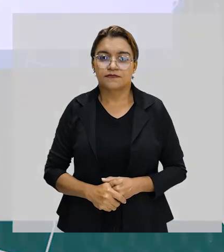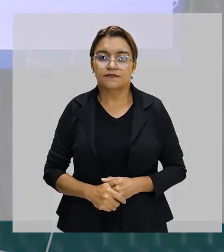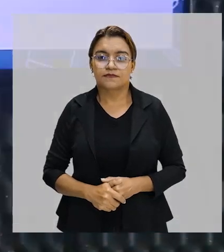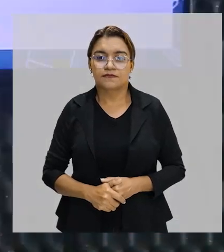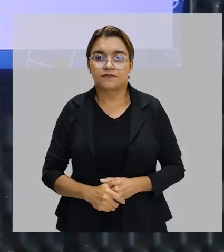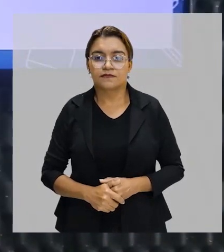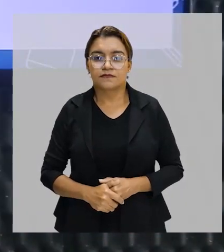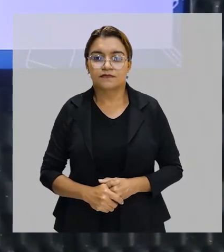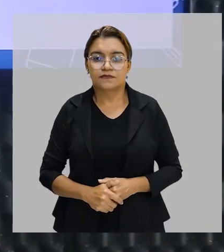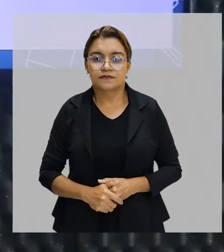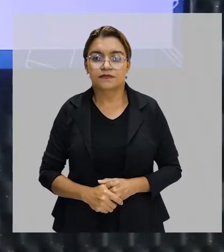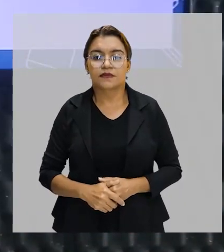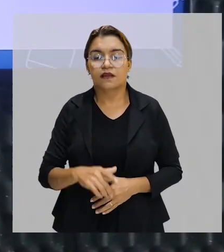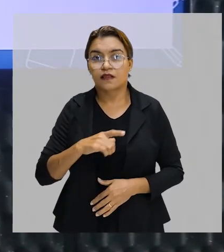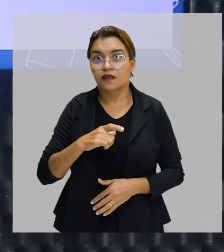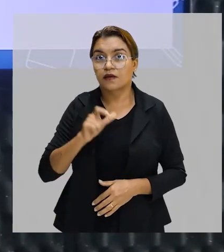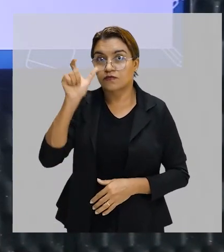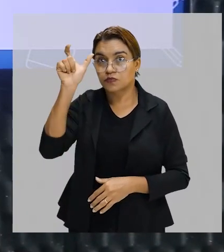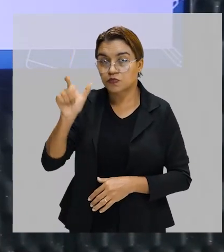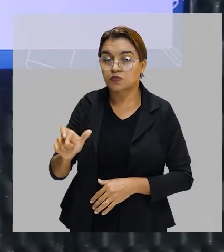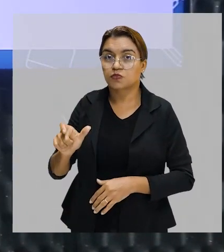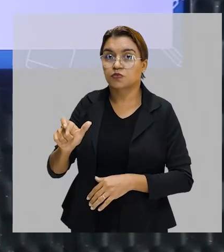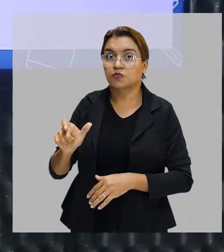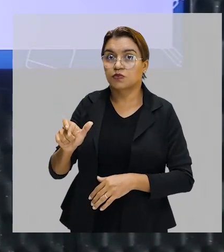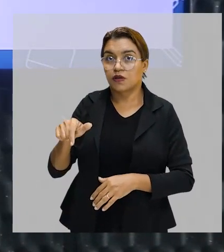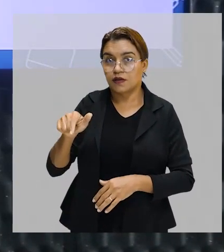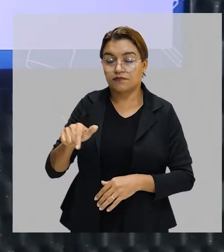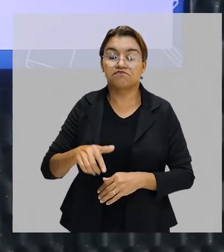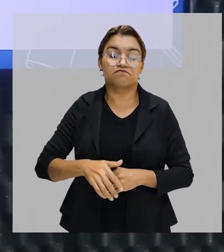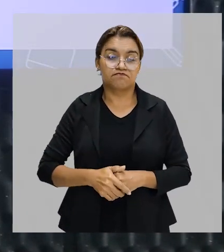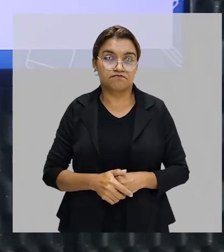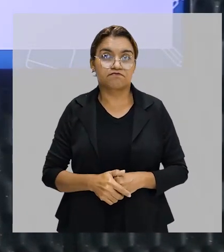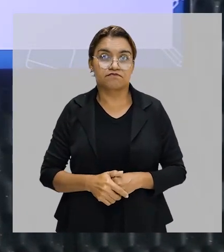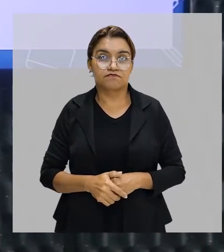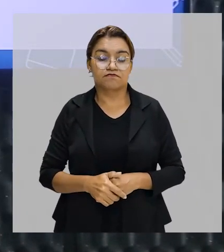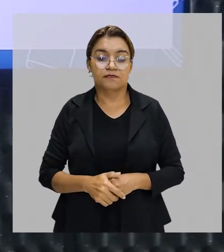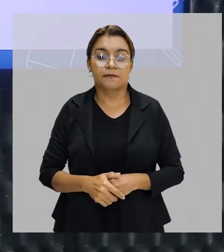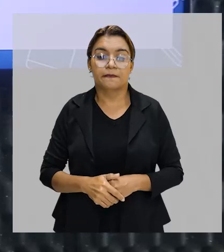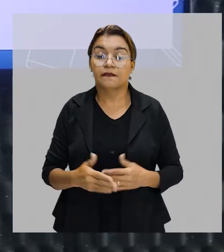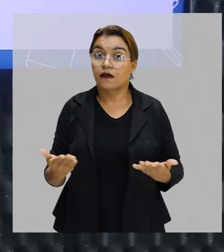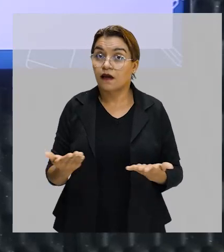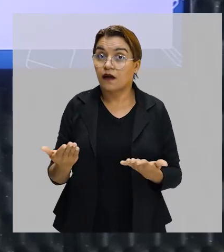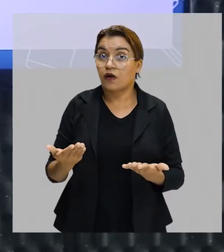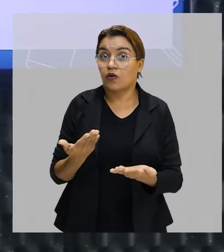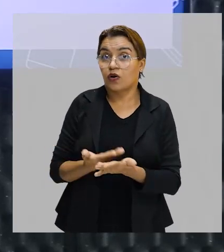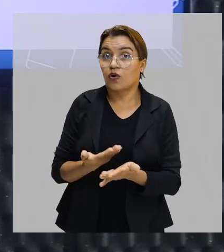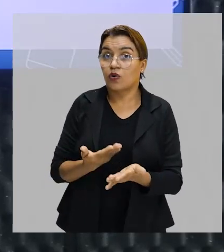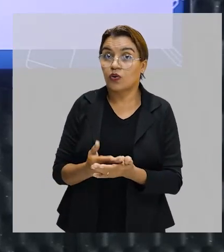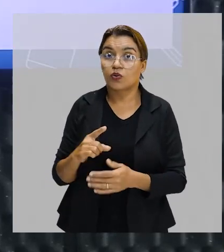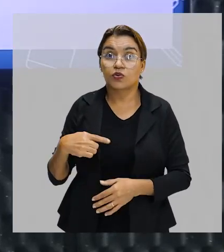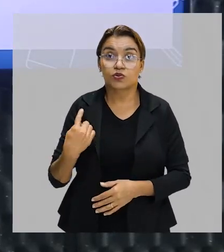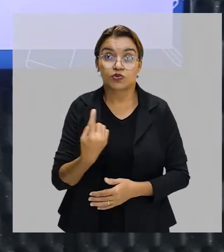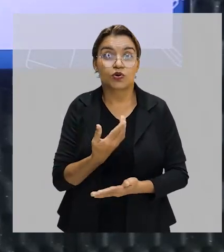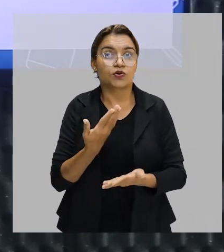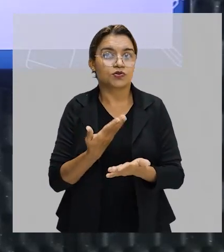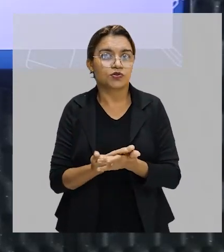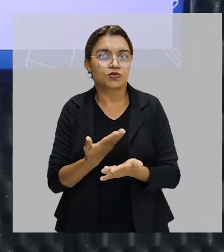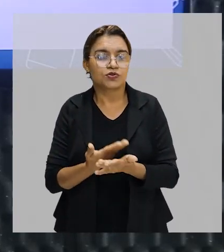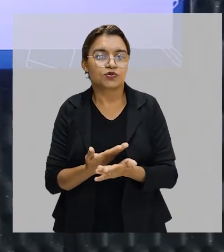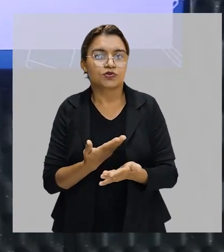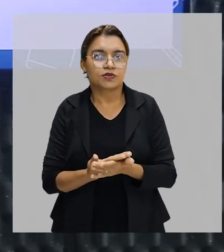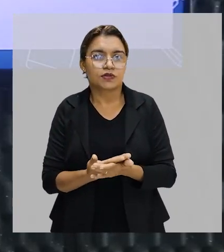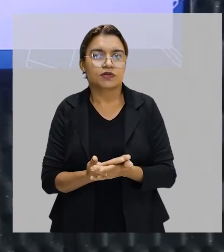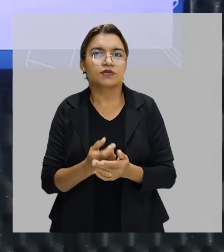Então, Monteiro Lobato aí como grande contribuinte. Bom, na aula de hoje, nós vimos que os